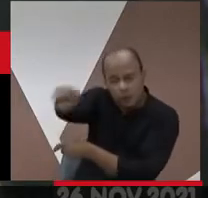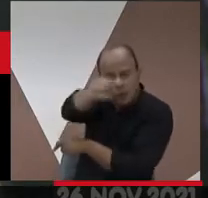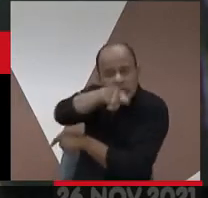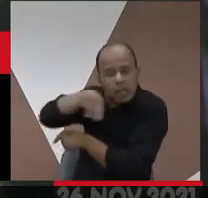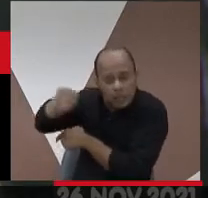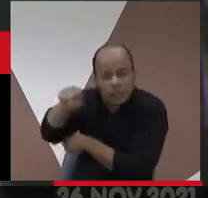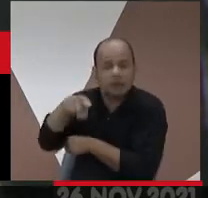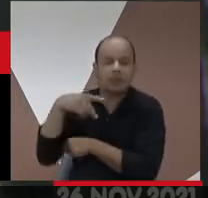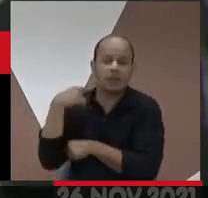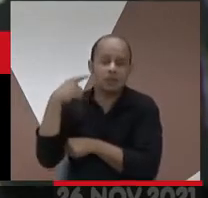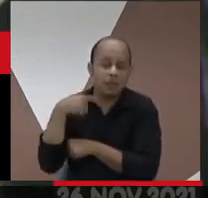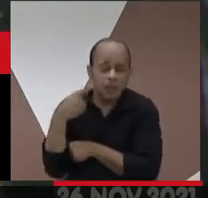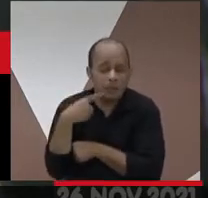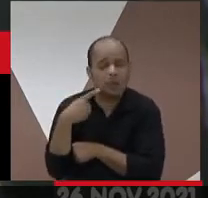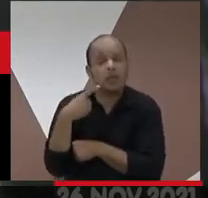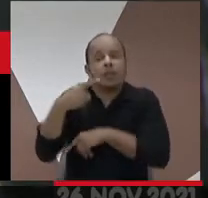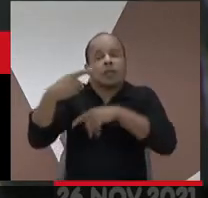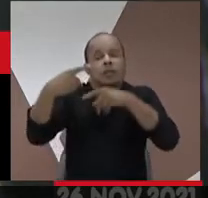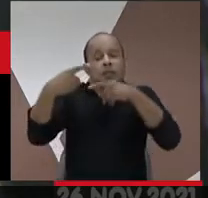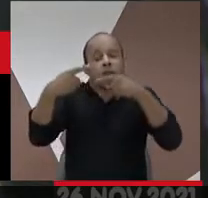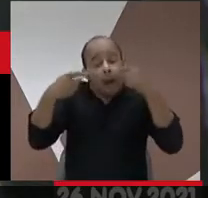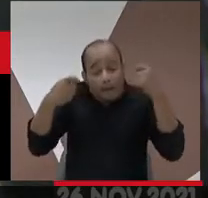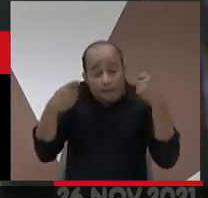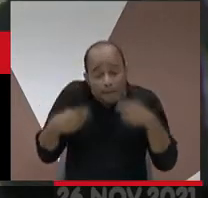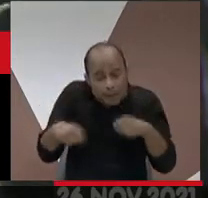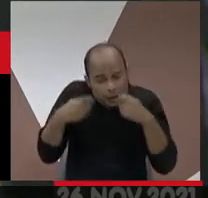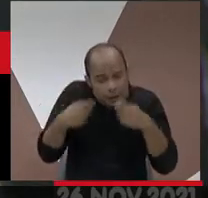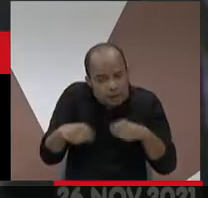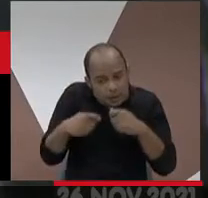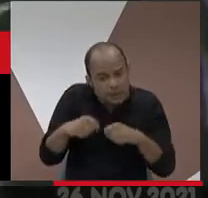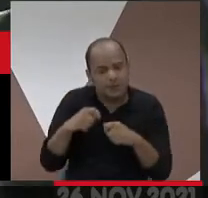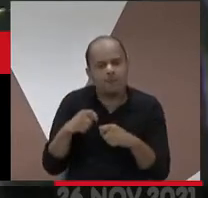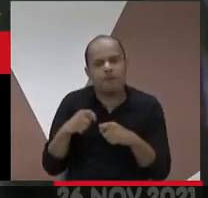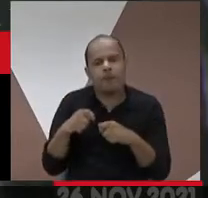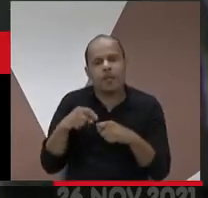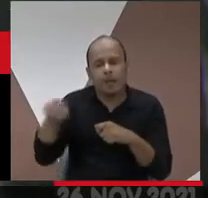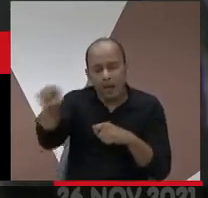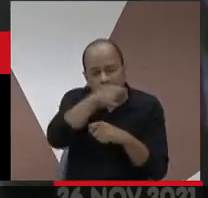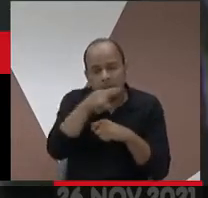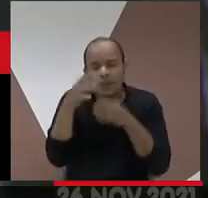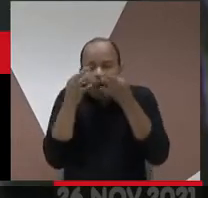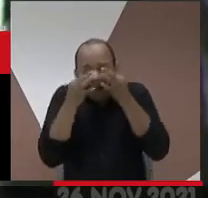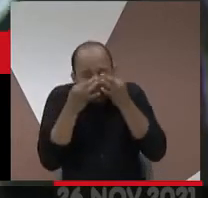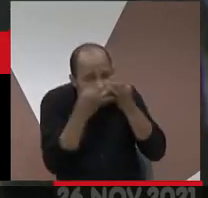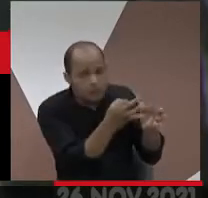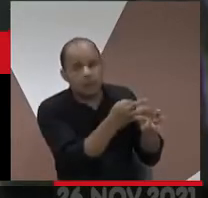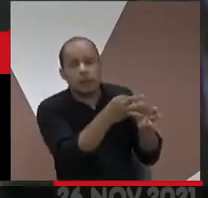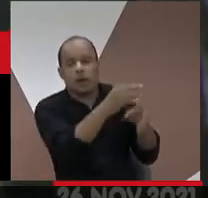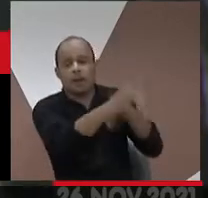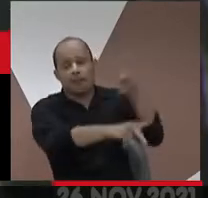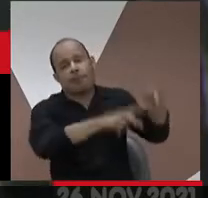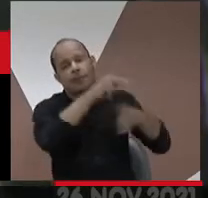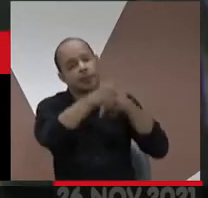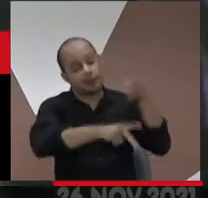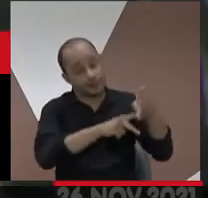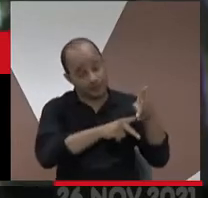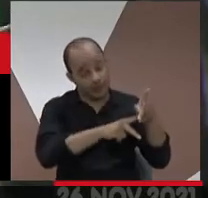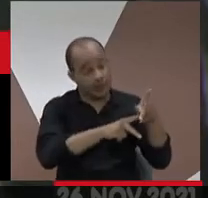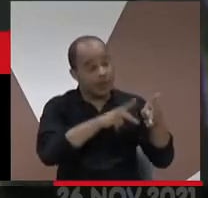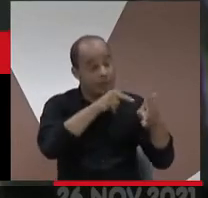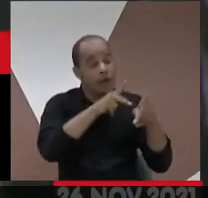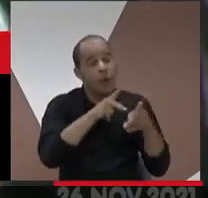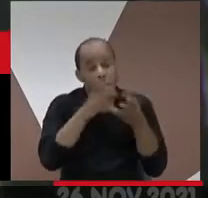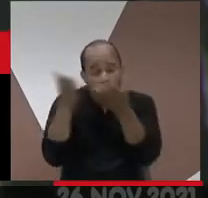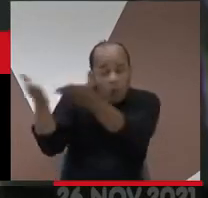nós devemos a eles, né, que sejam mais participativos conosco, que convide o